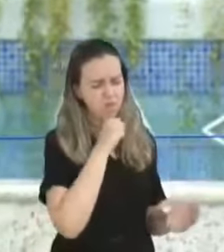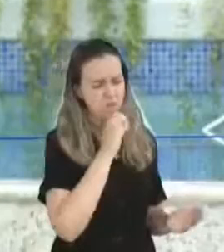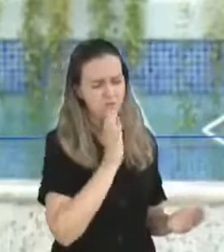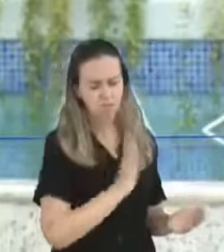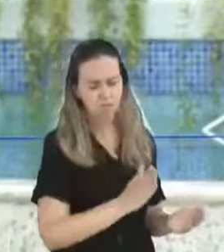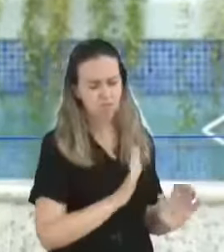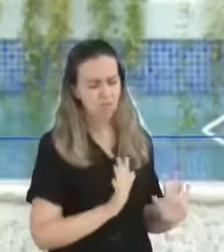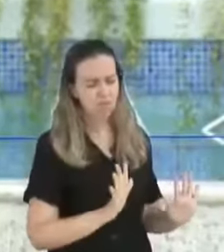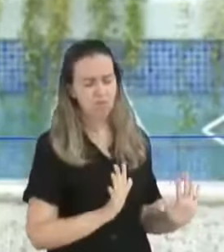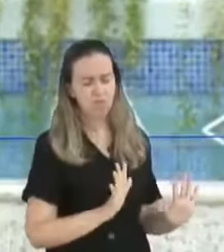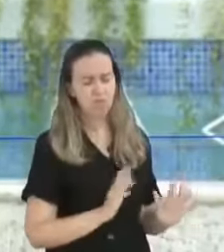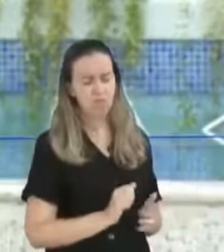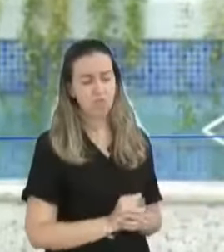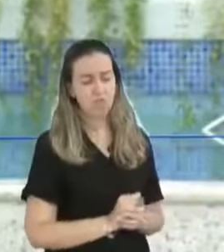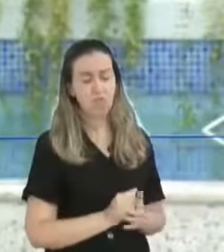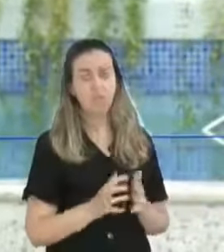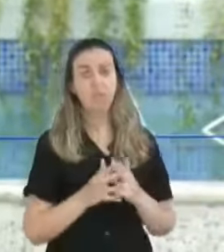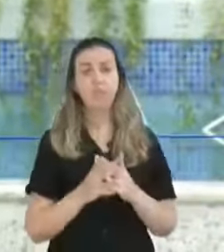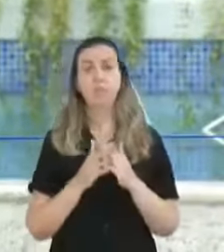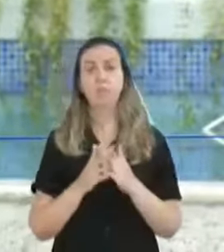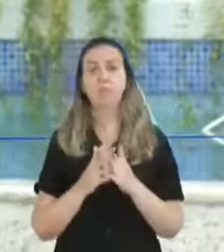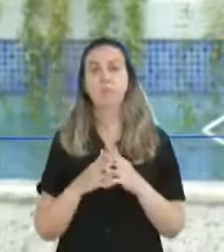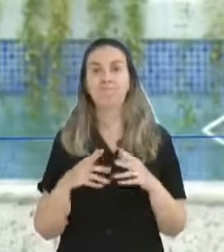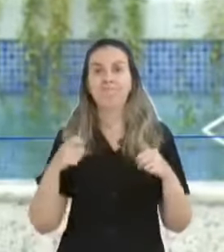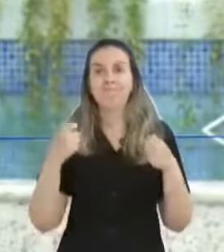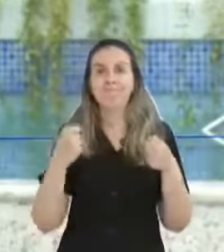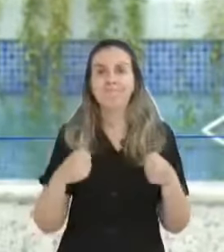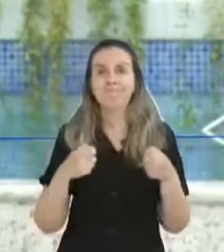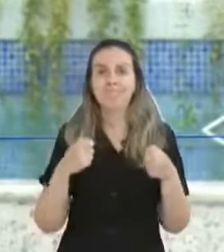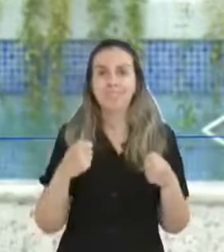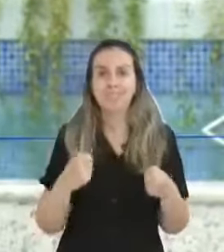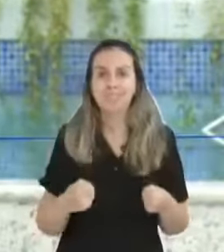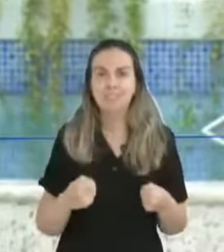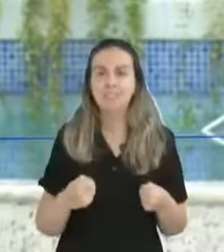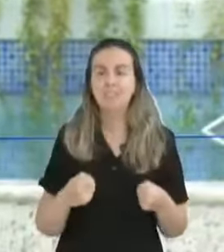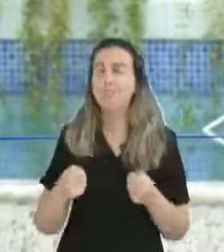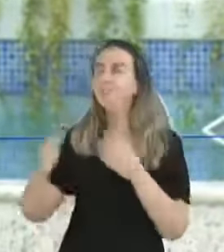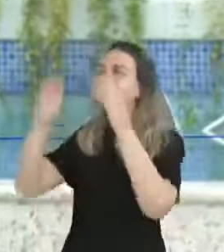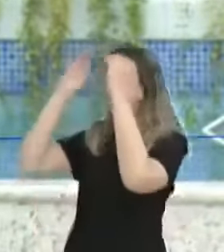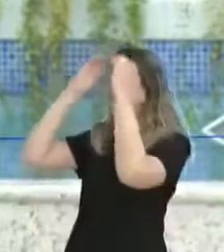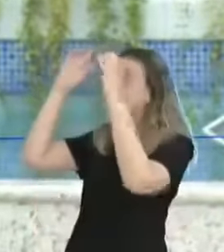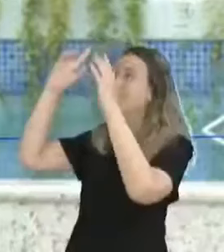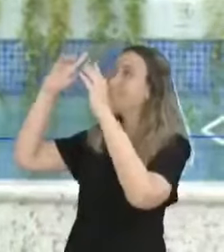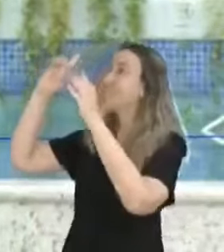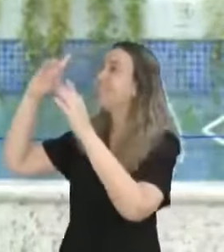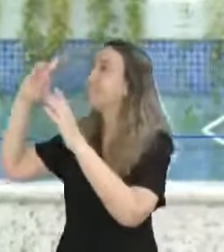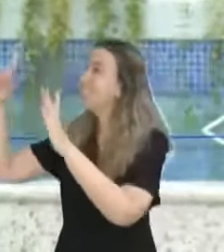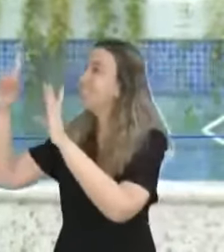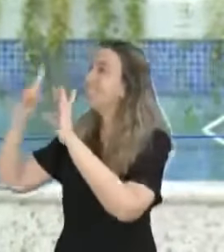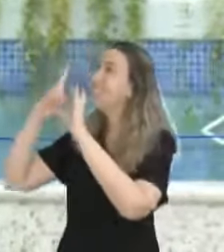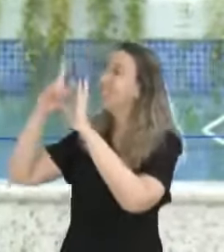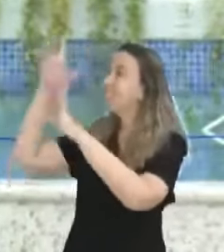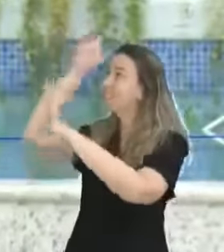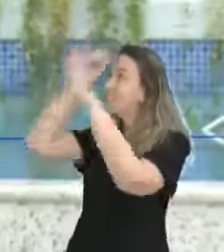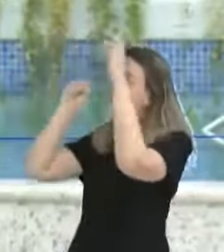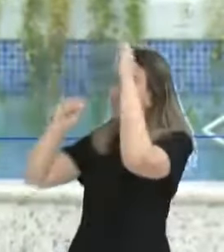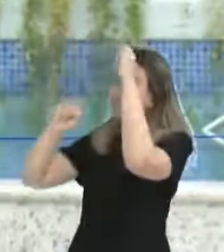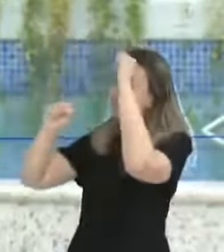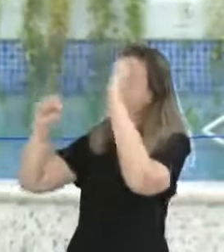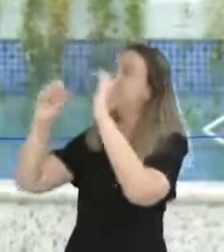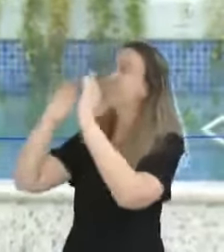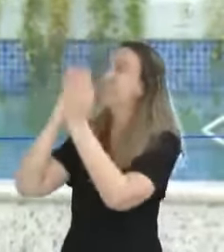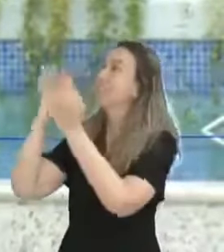não querem se adequar ao que a Bíblia diz. As pessoas não querem se adequar ao evangelho, elas querem um